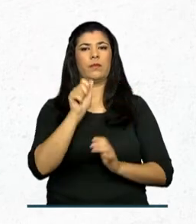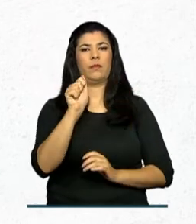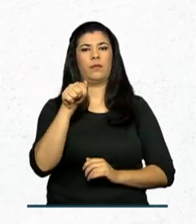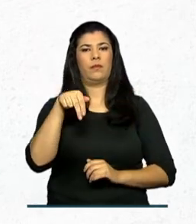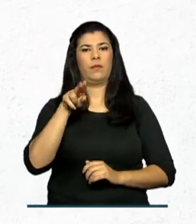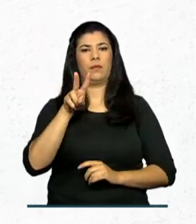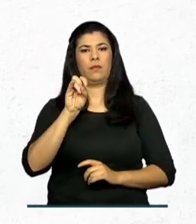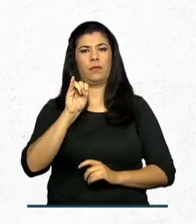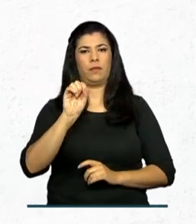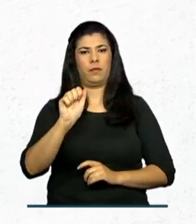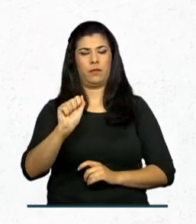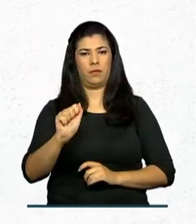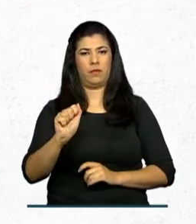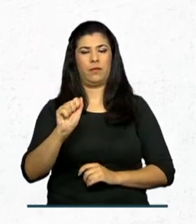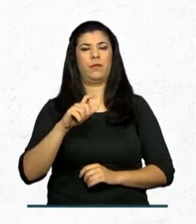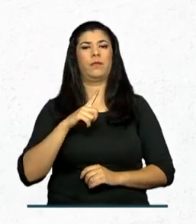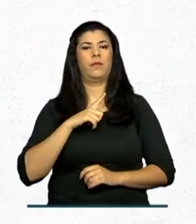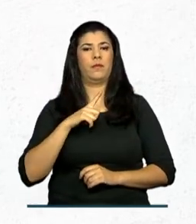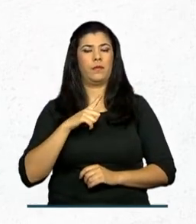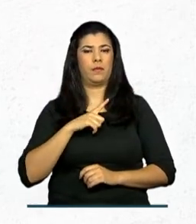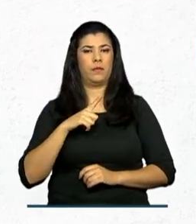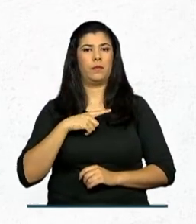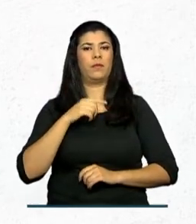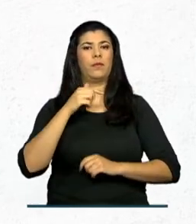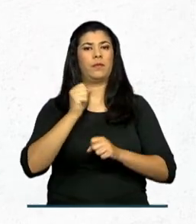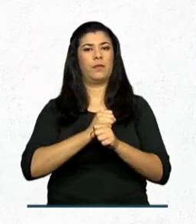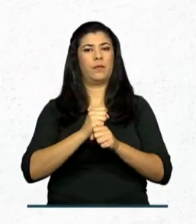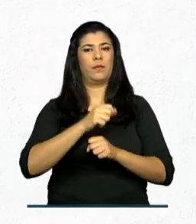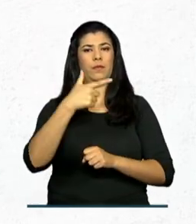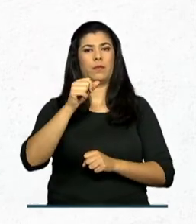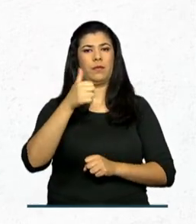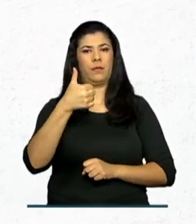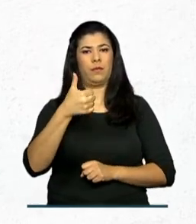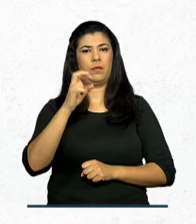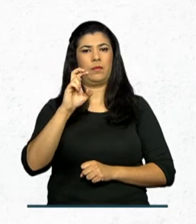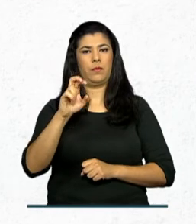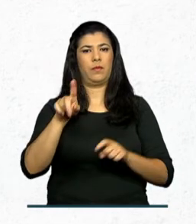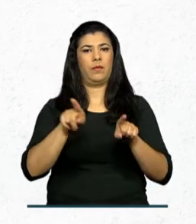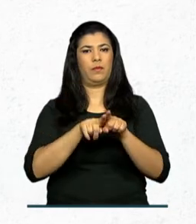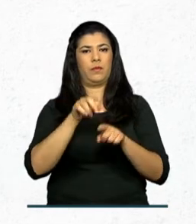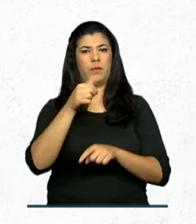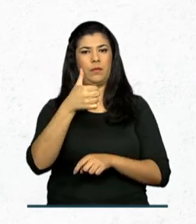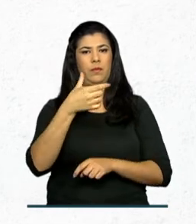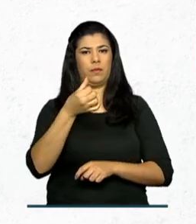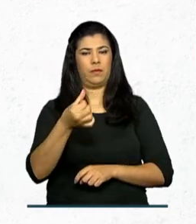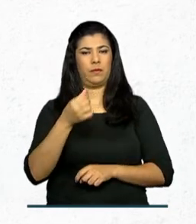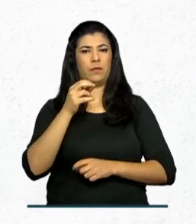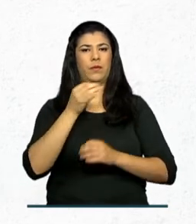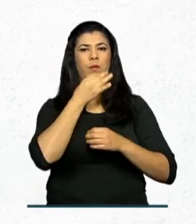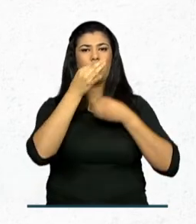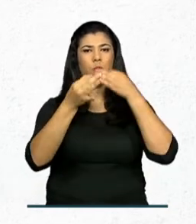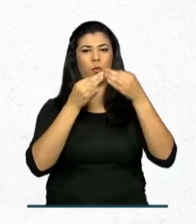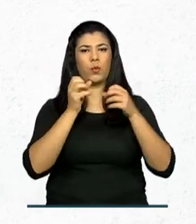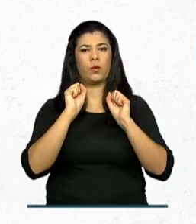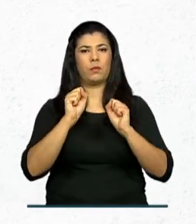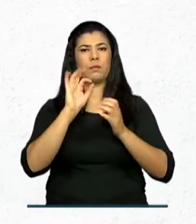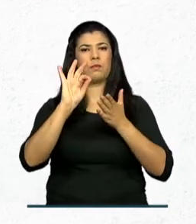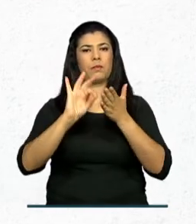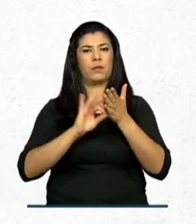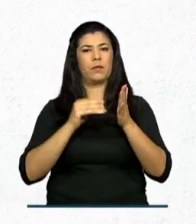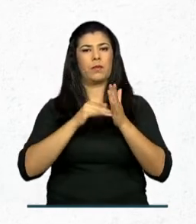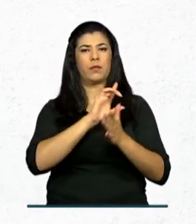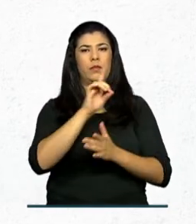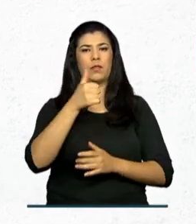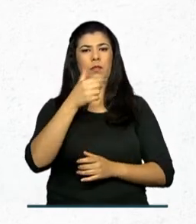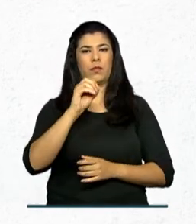Nacional de Vigilância Sanitária, Anvisa, em 2015 e 2016. As contribuições podem ser feitas até o dia 10